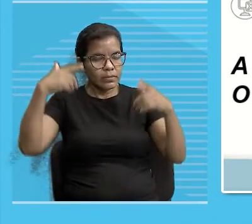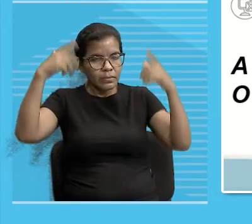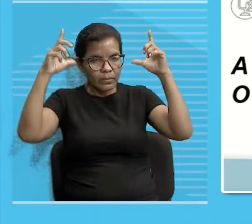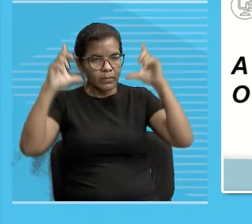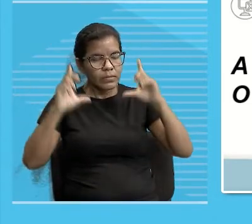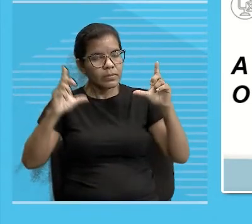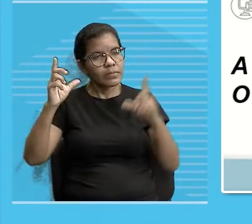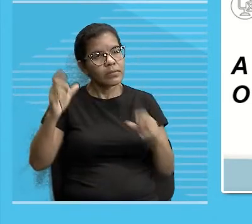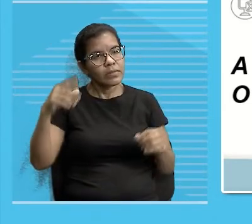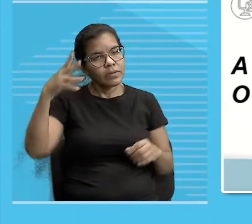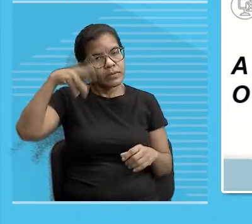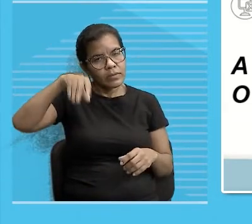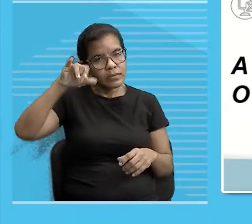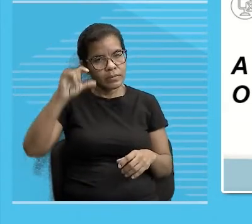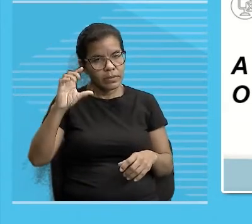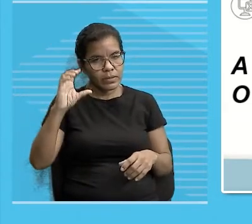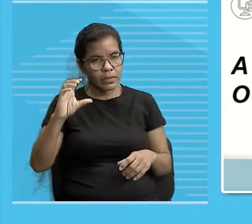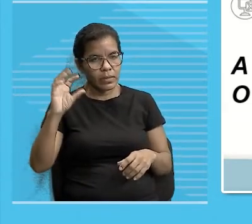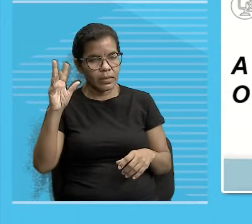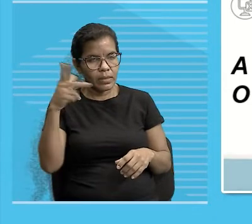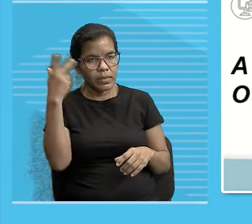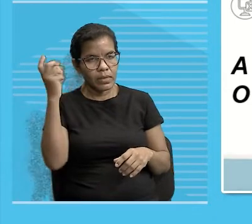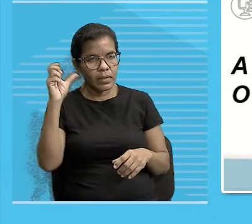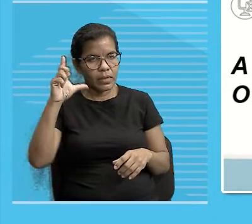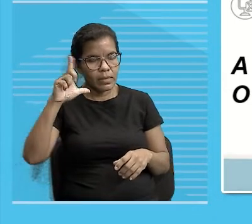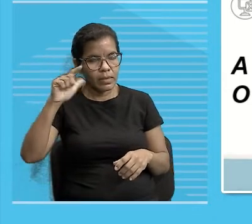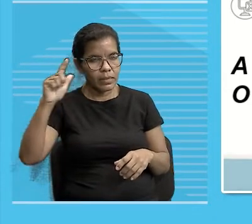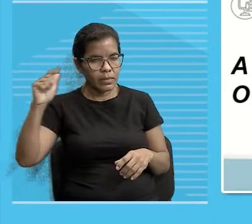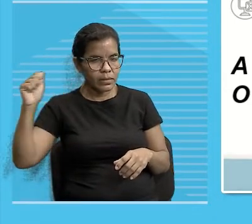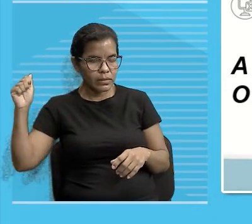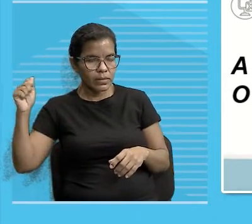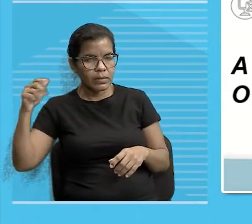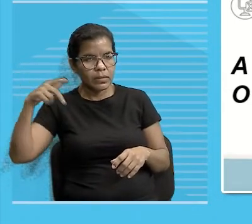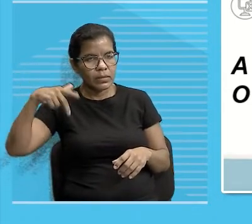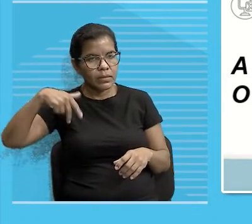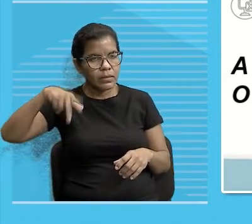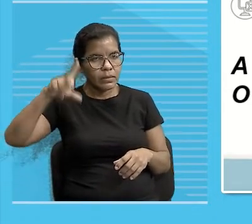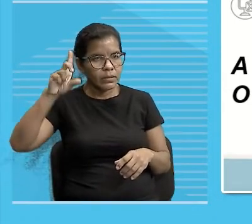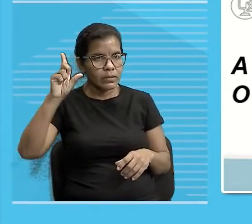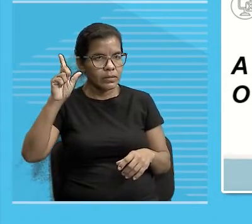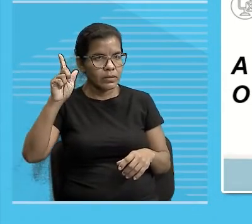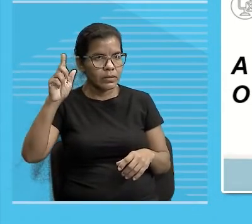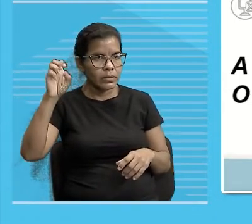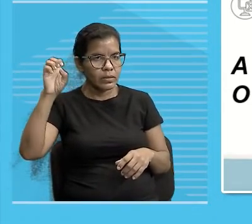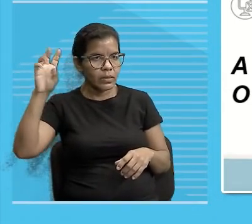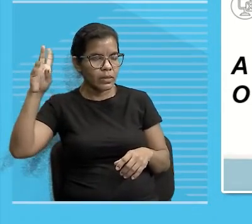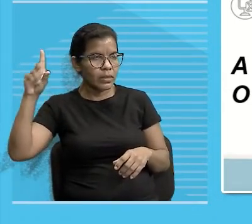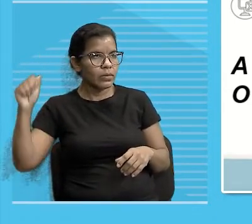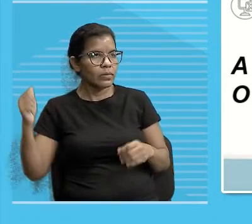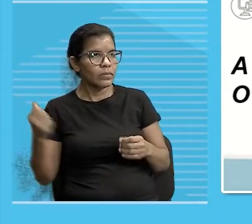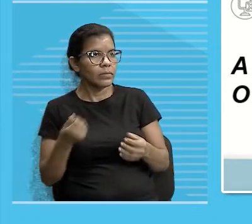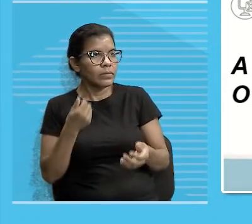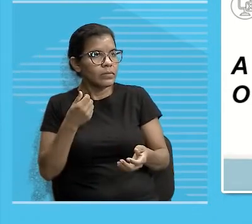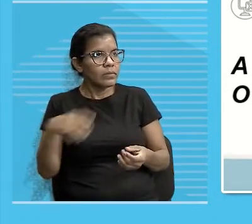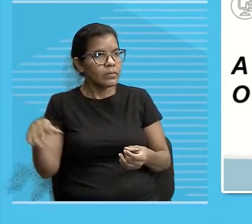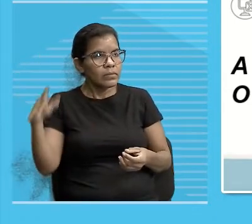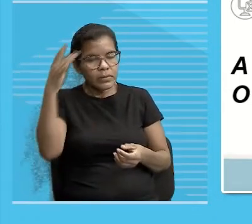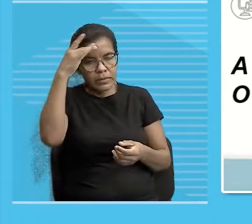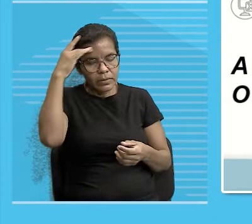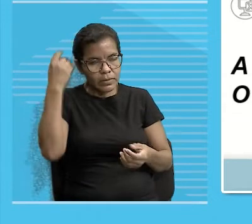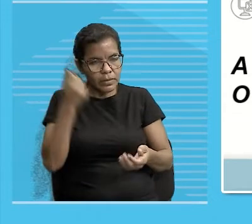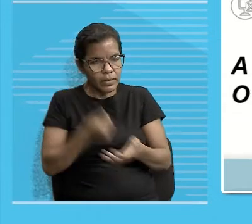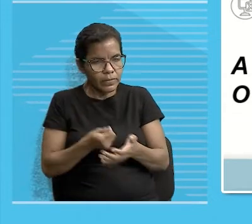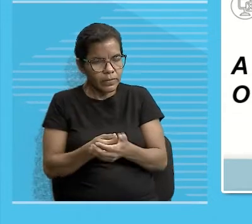uma personalidade muito forte, né? Muito briguento, envolvia-se... em briga facilmente,